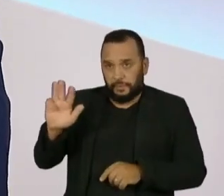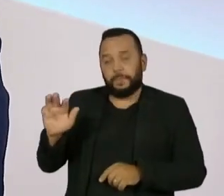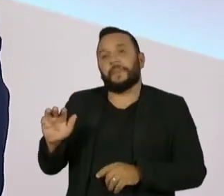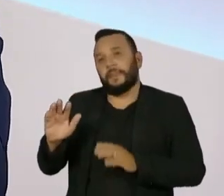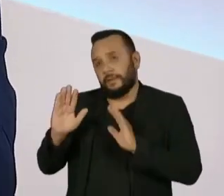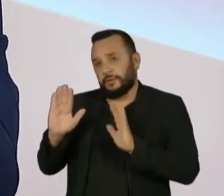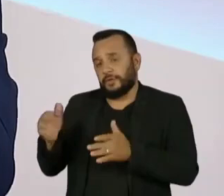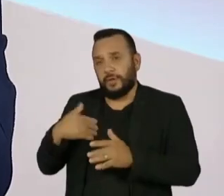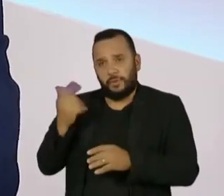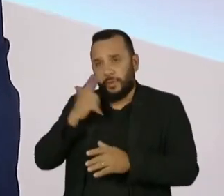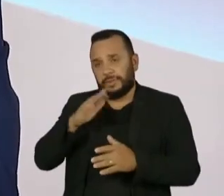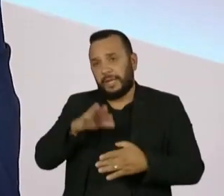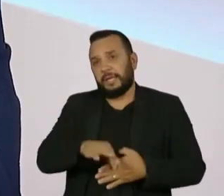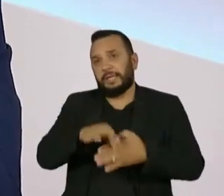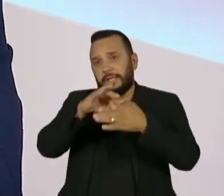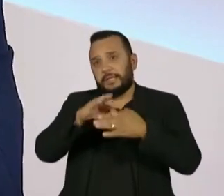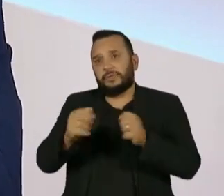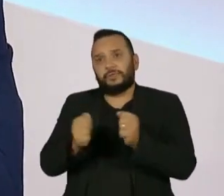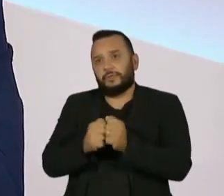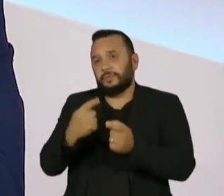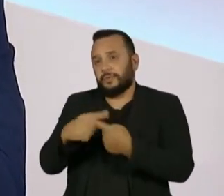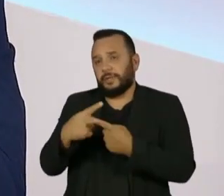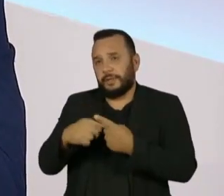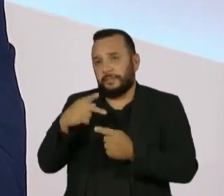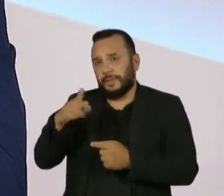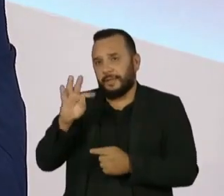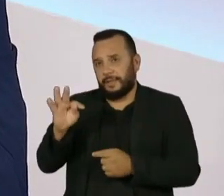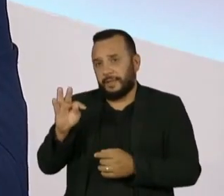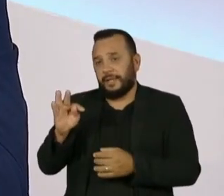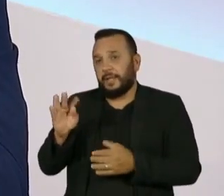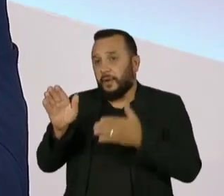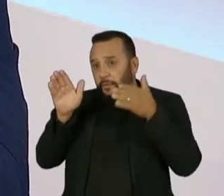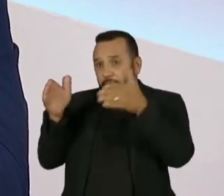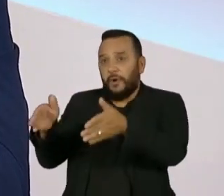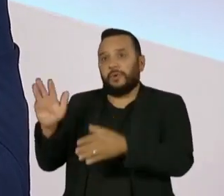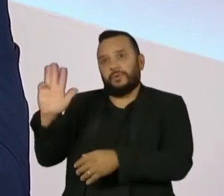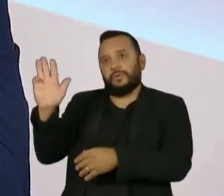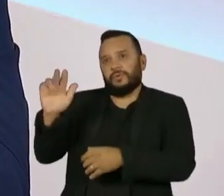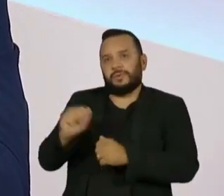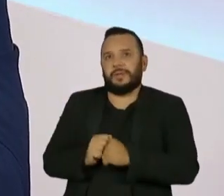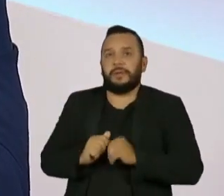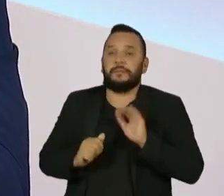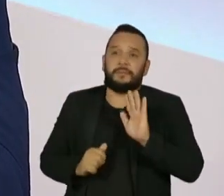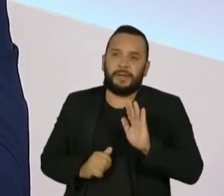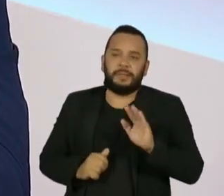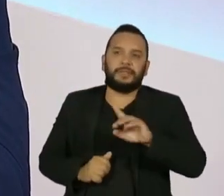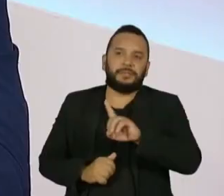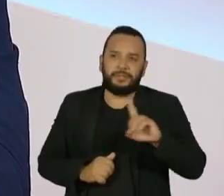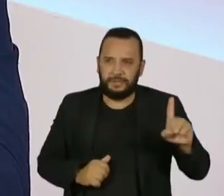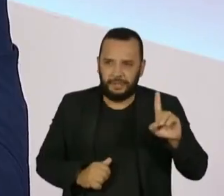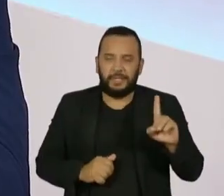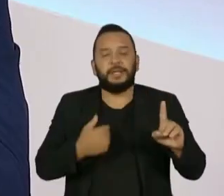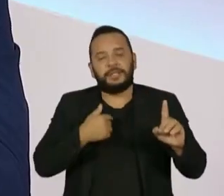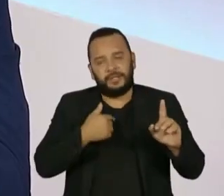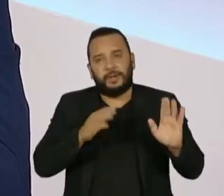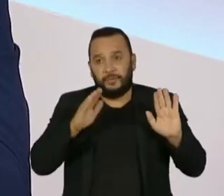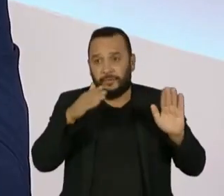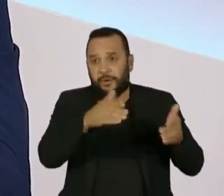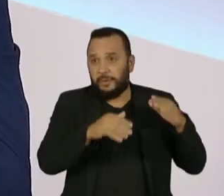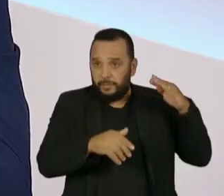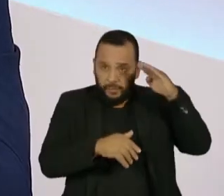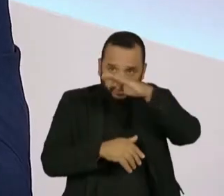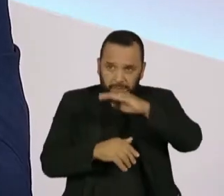de fato, o PT ficou em volta dele, mas me parece que a direita permanece em volta de Bolsonaro mesmo inelegível. O senhor